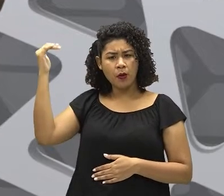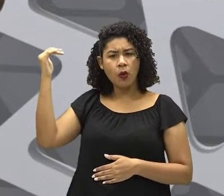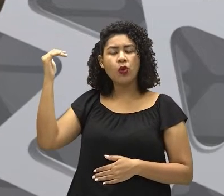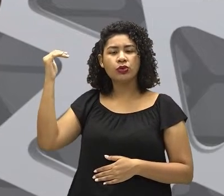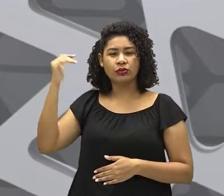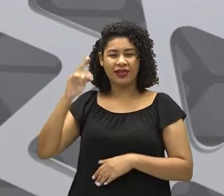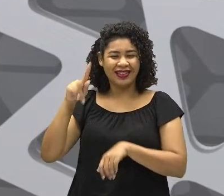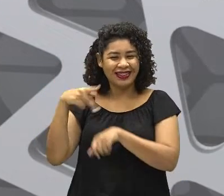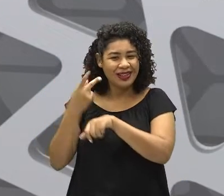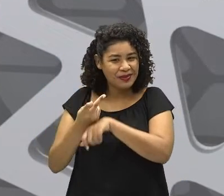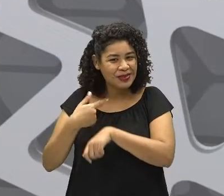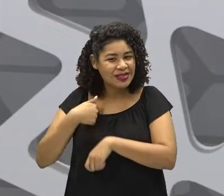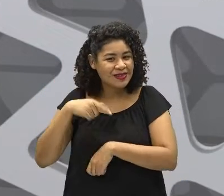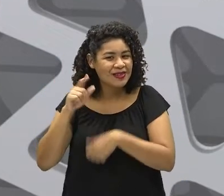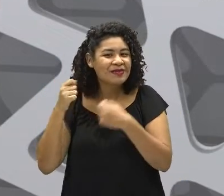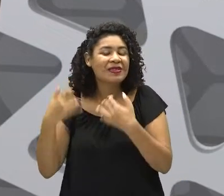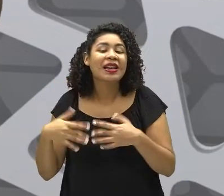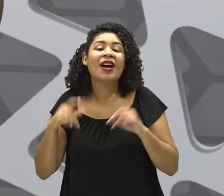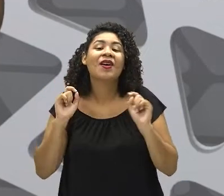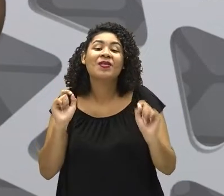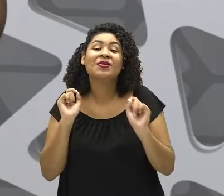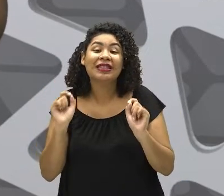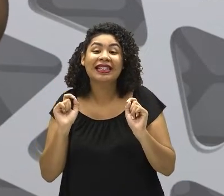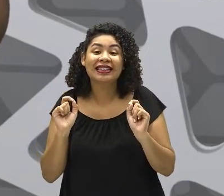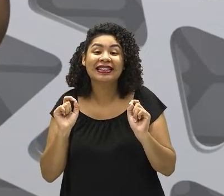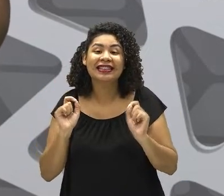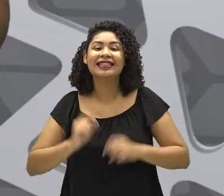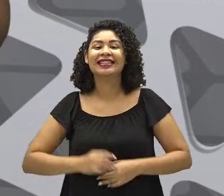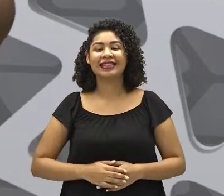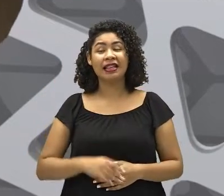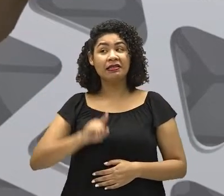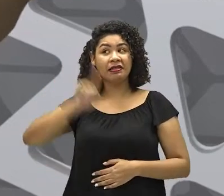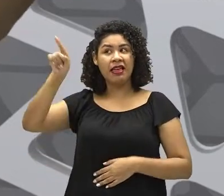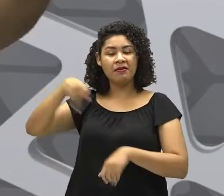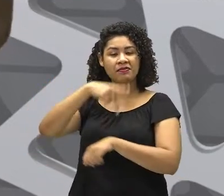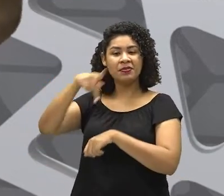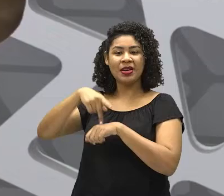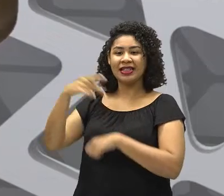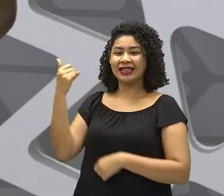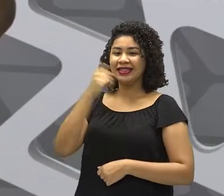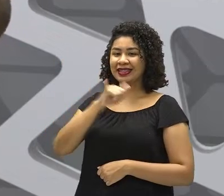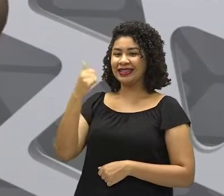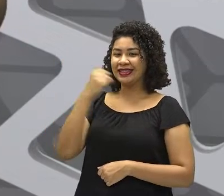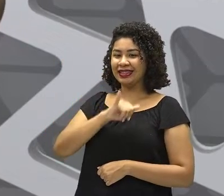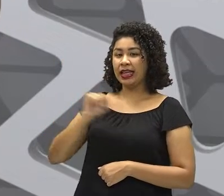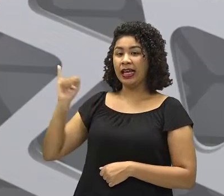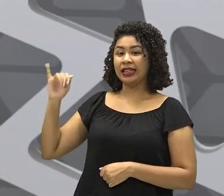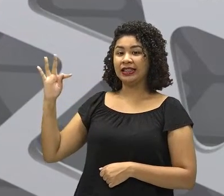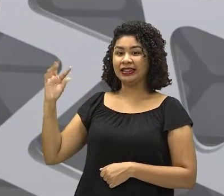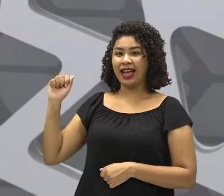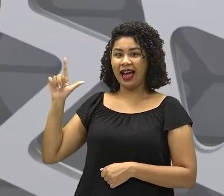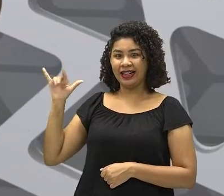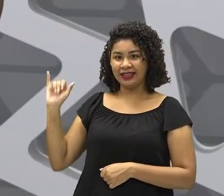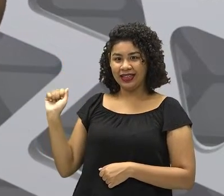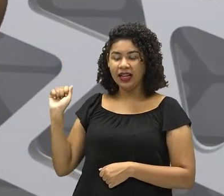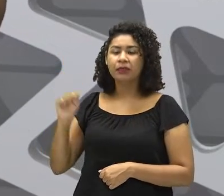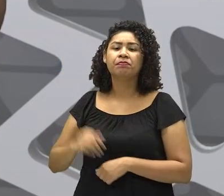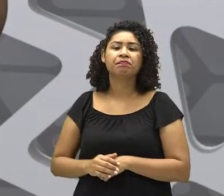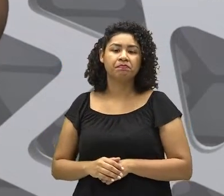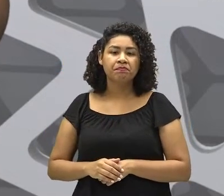daqui a pouquinho, uma delas que fica principalmente na Itália. Já vimos que a Itália é o berço do Renascimento, mas qual dessas